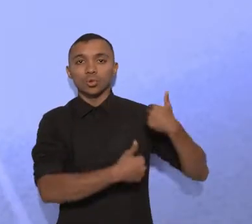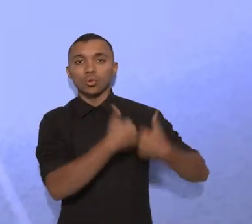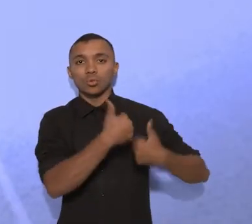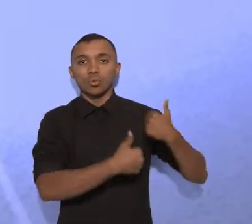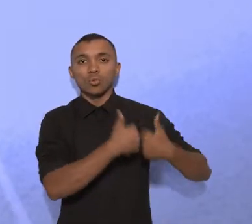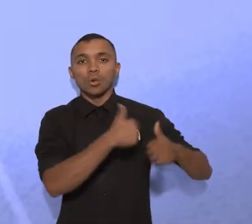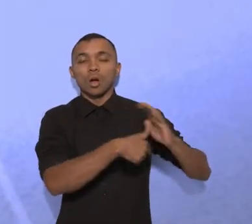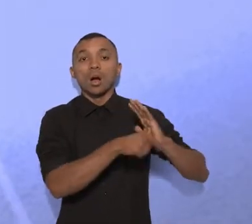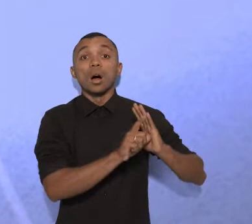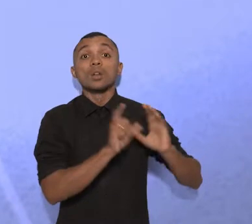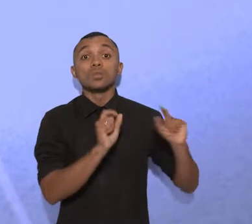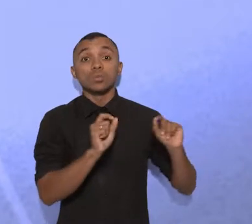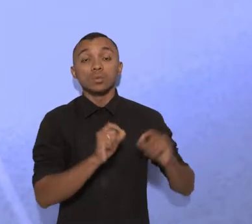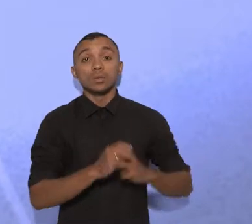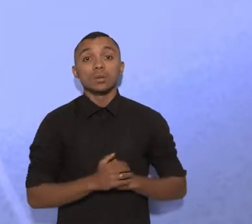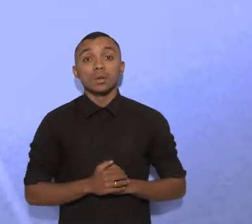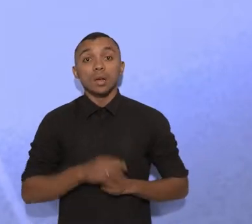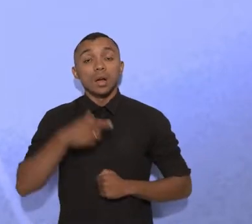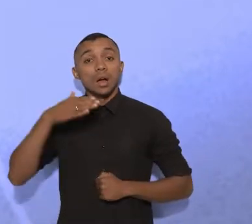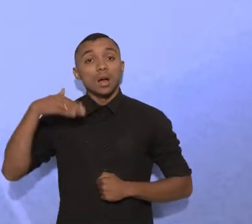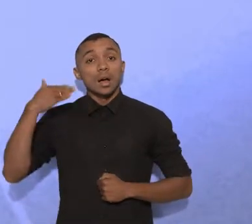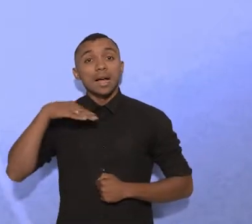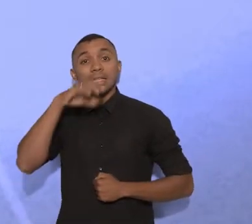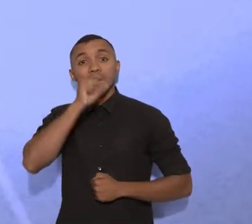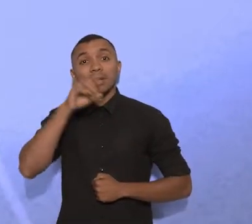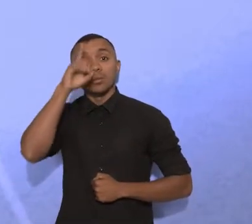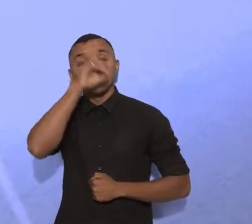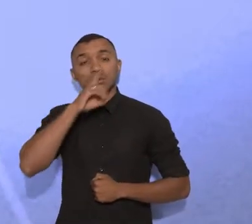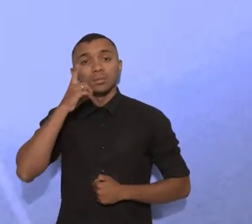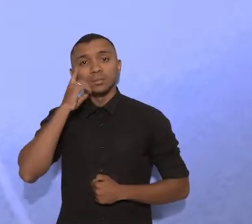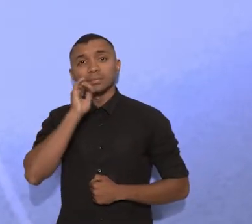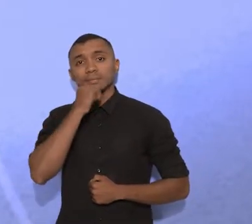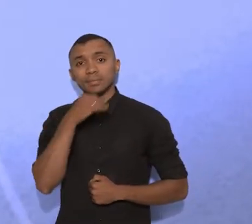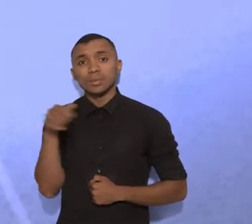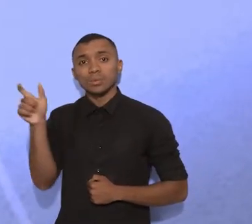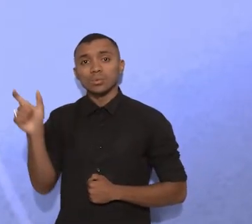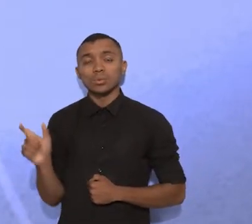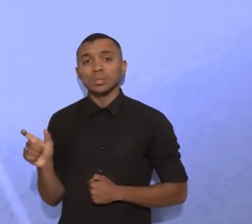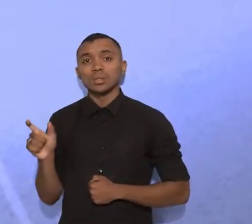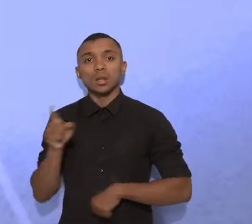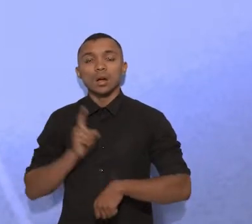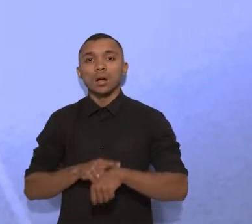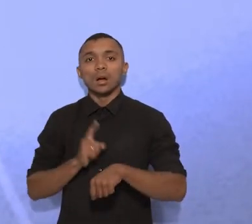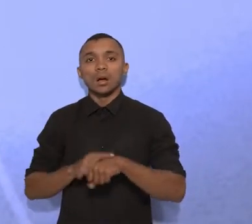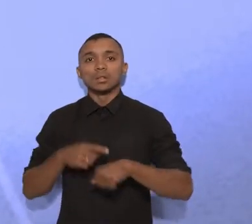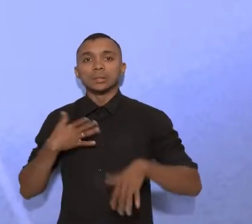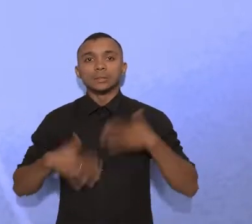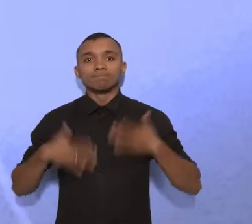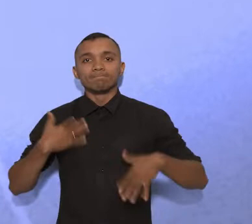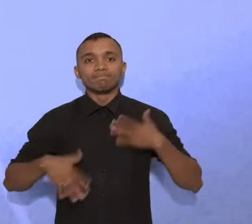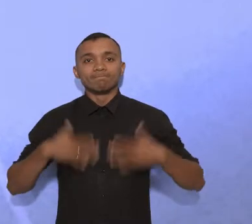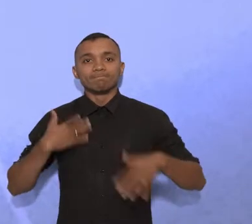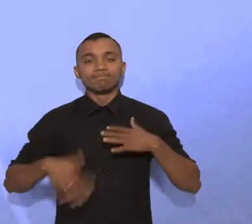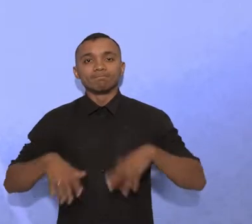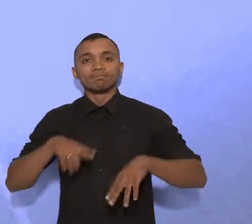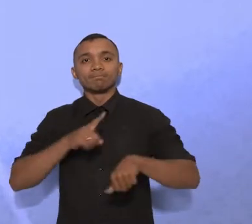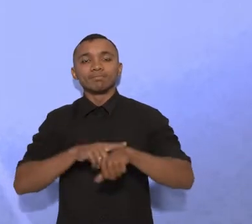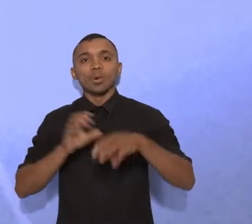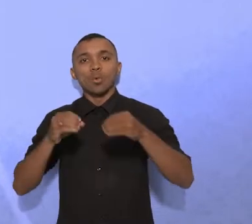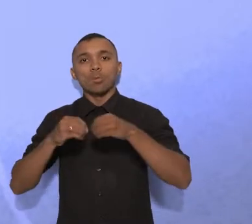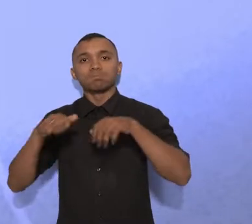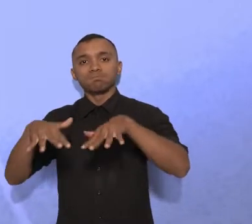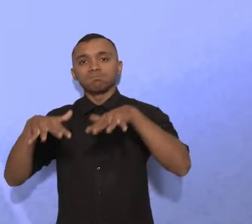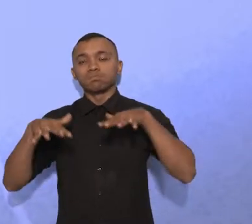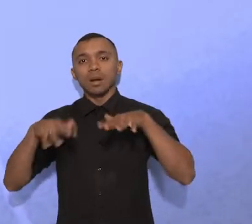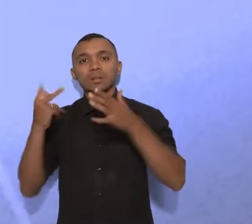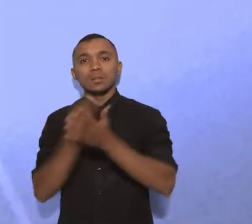contra o Criciúma neste fim de semana, mas também um jogador que estava reserva, que estava aquecendo ali do lado, perto da torcida e